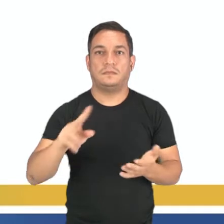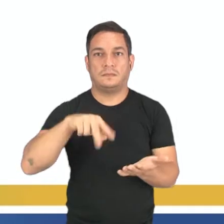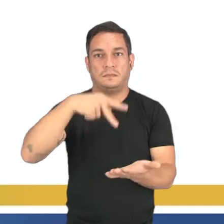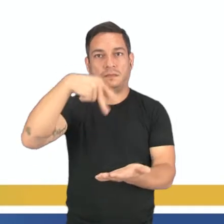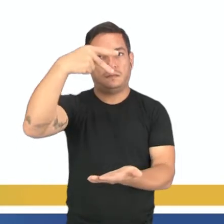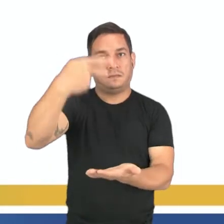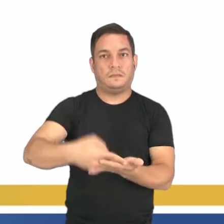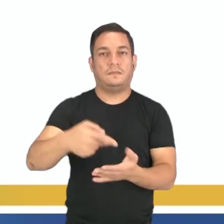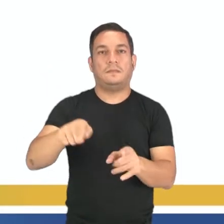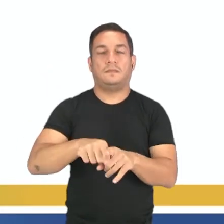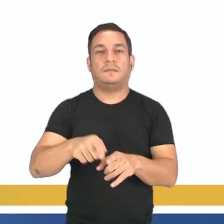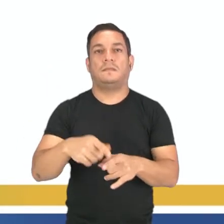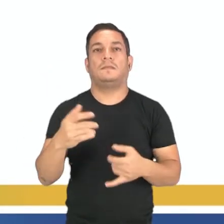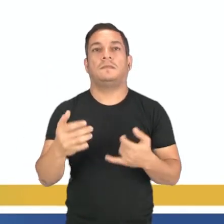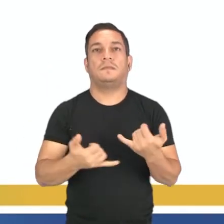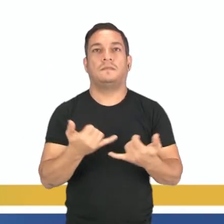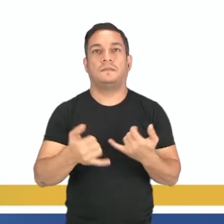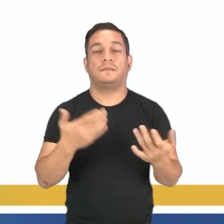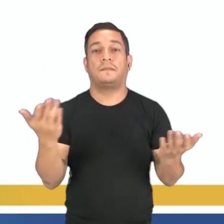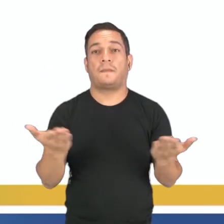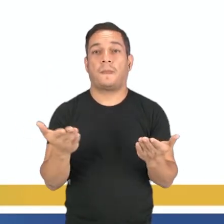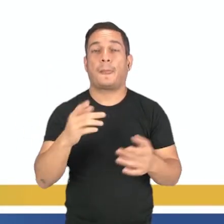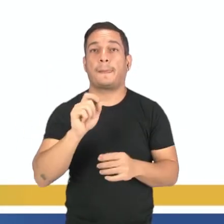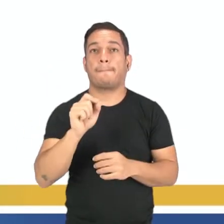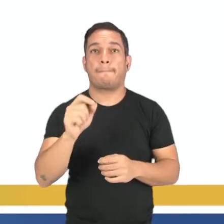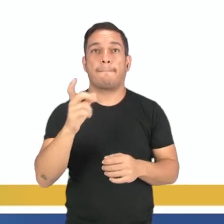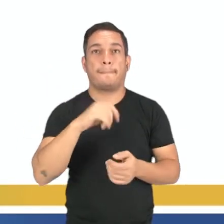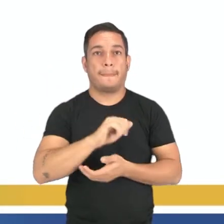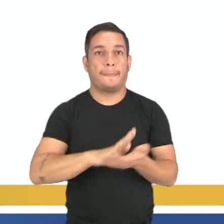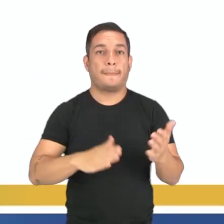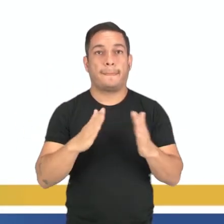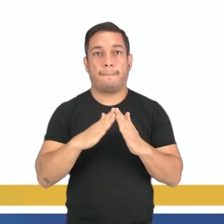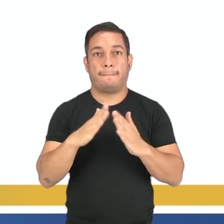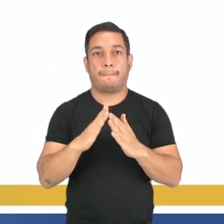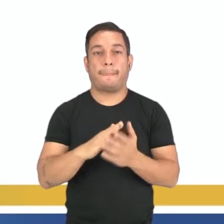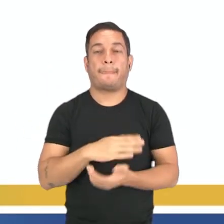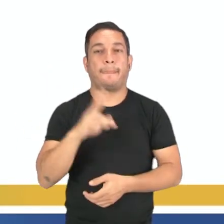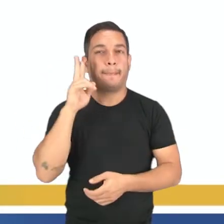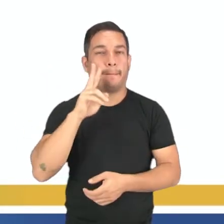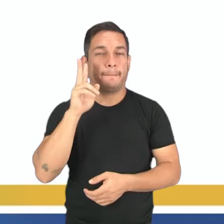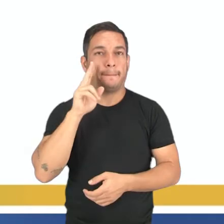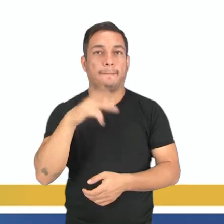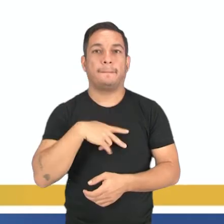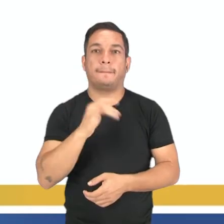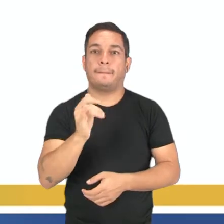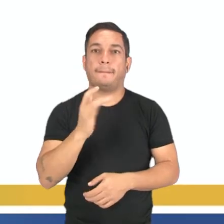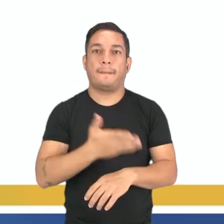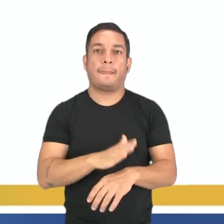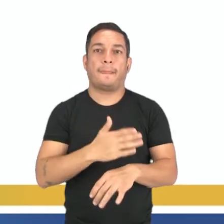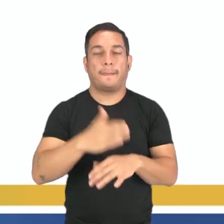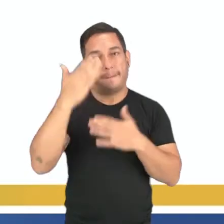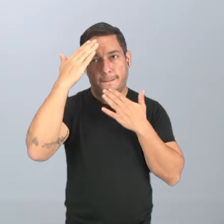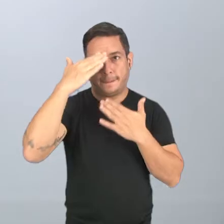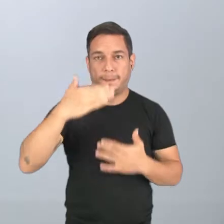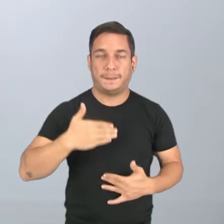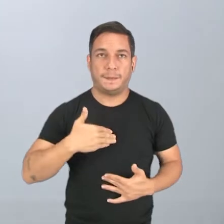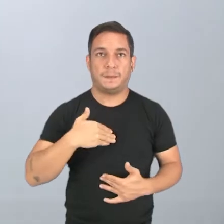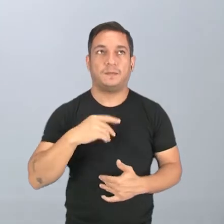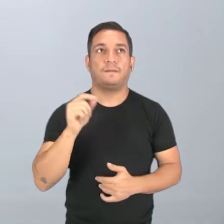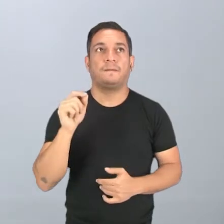os jogos. E aí a gente vai exercitar um pouco em casa. Lembra quando a gente falou sobre as práticas